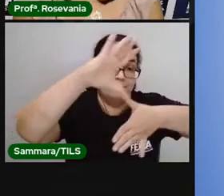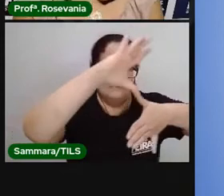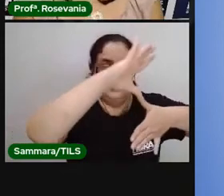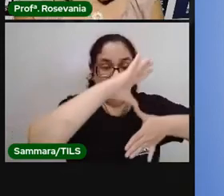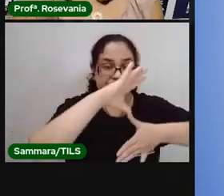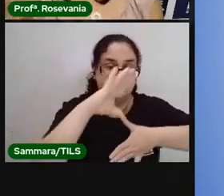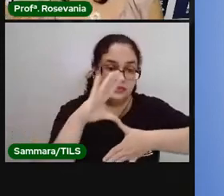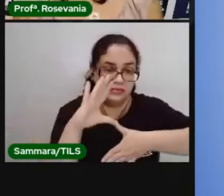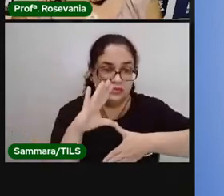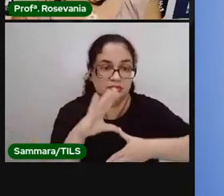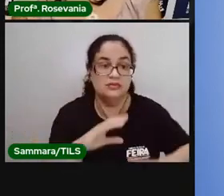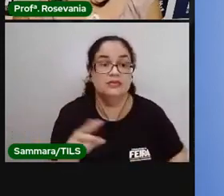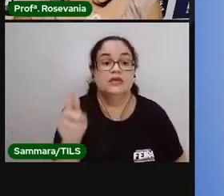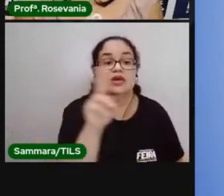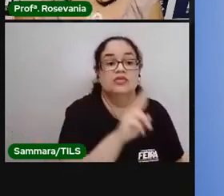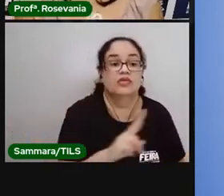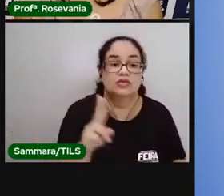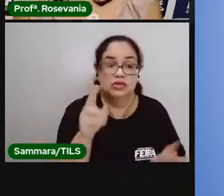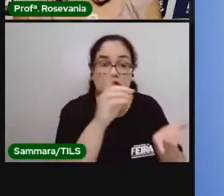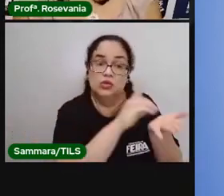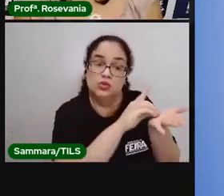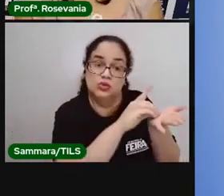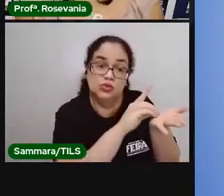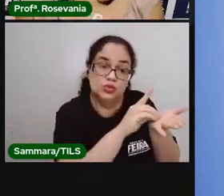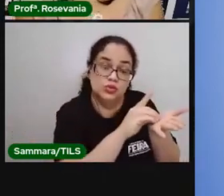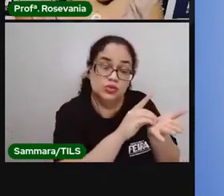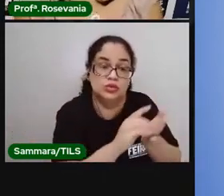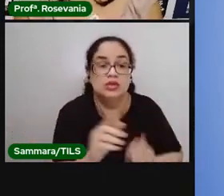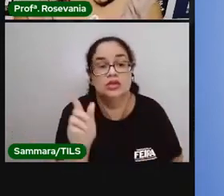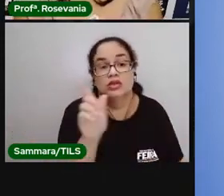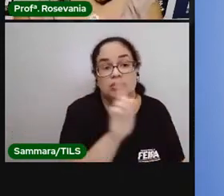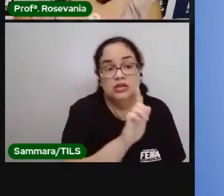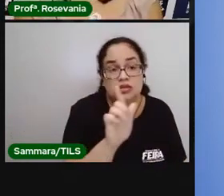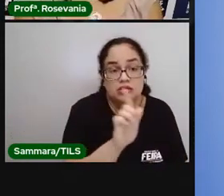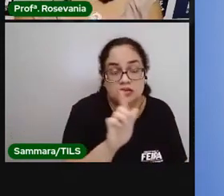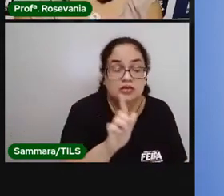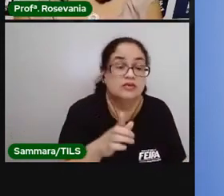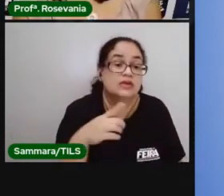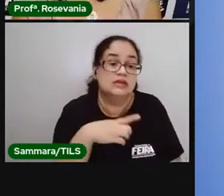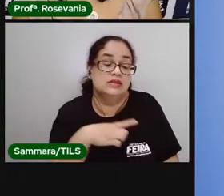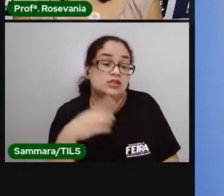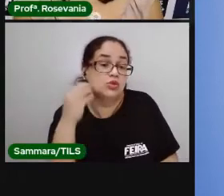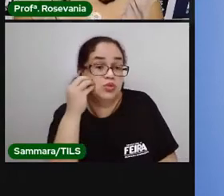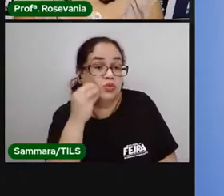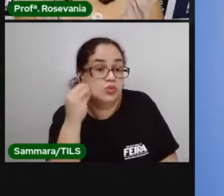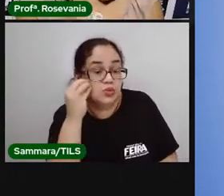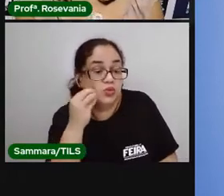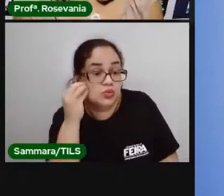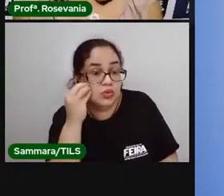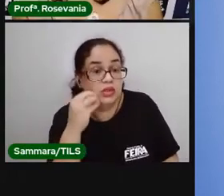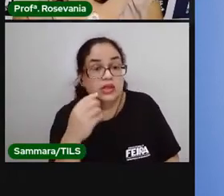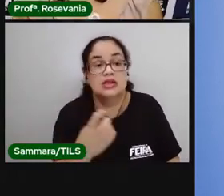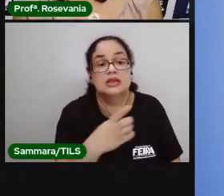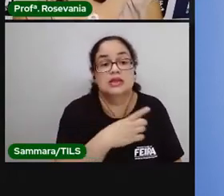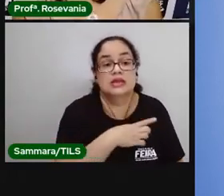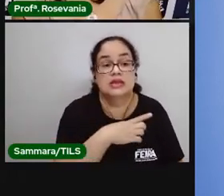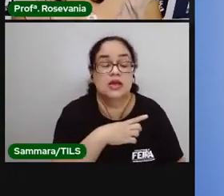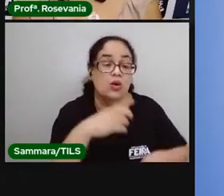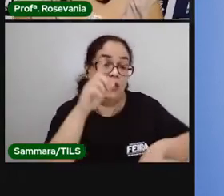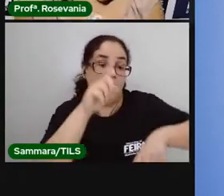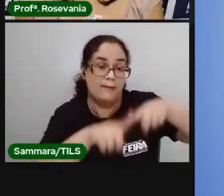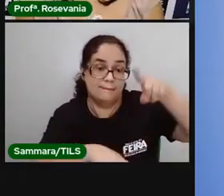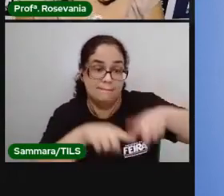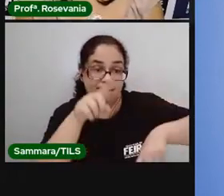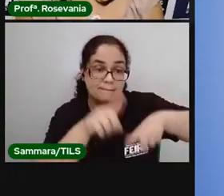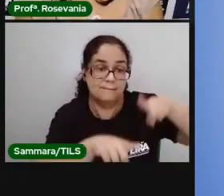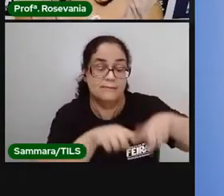sextante. Né, vai usar os dicionários, geografia, os livros, vai fazer experimentos, né? A gente tem alguns aparelhinhos que simulam,